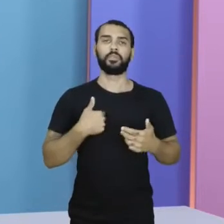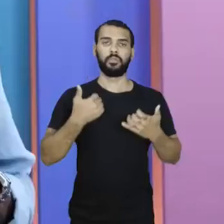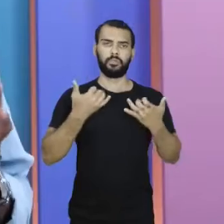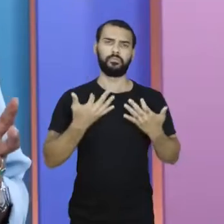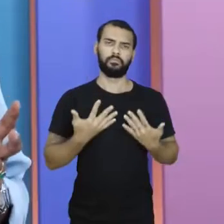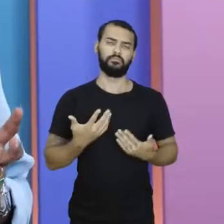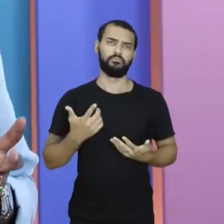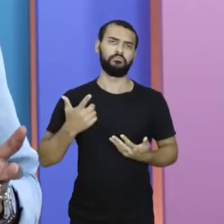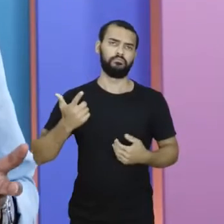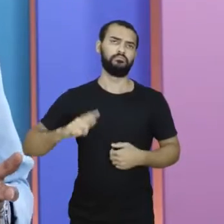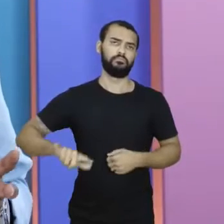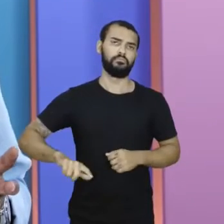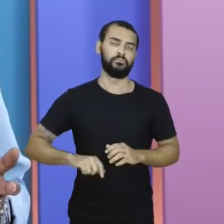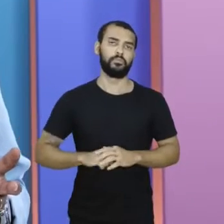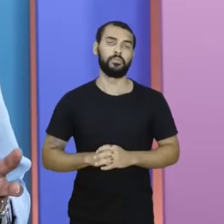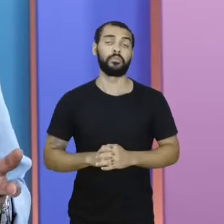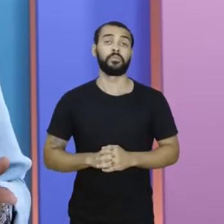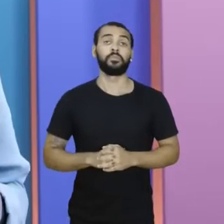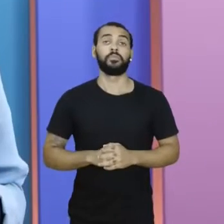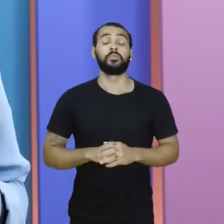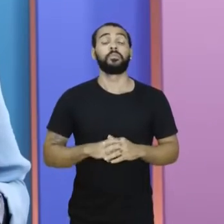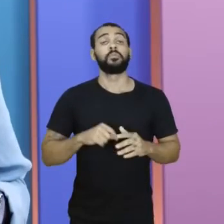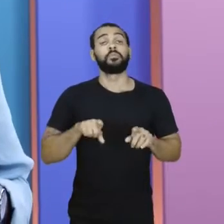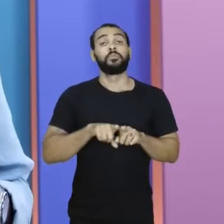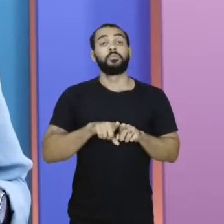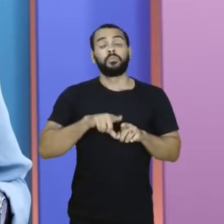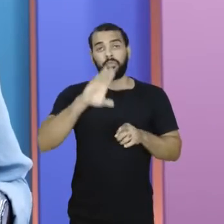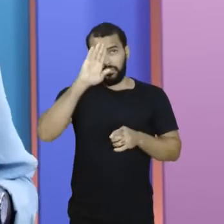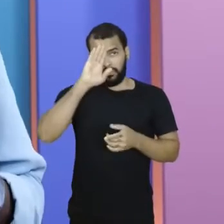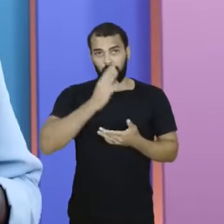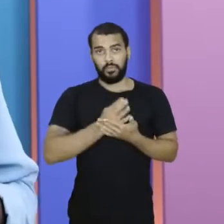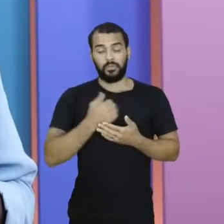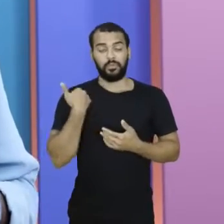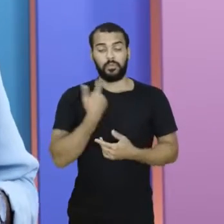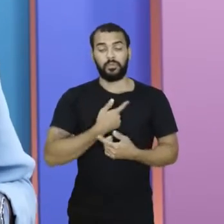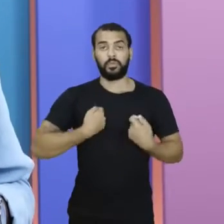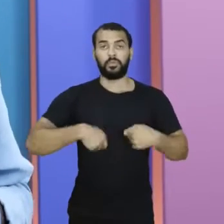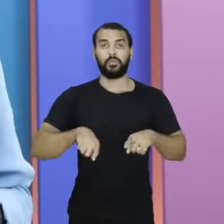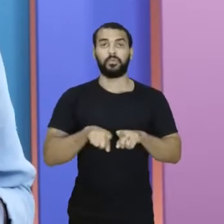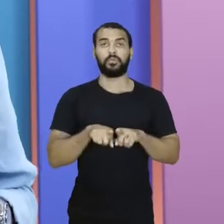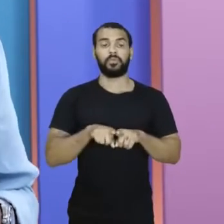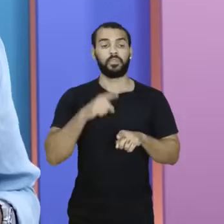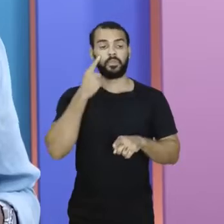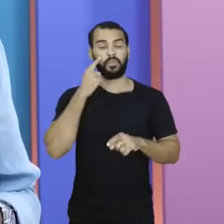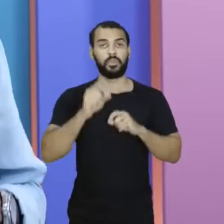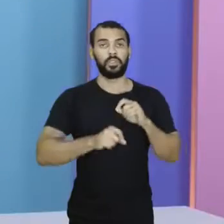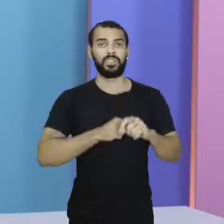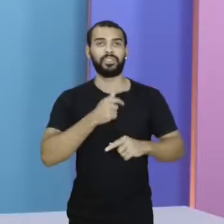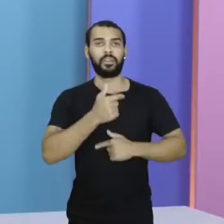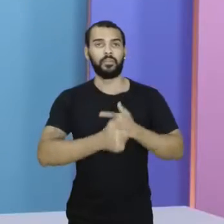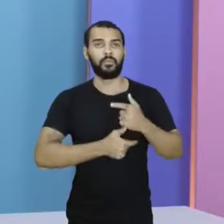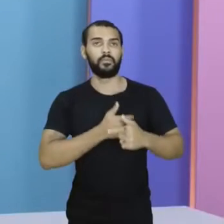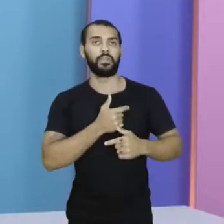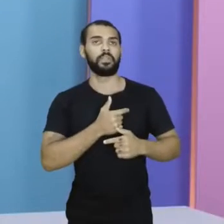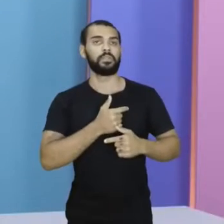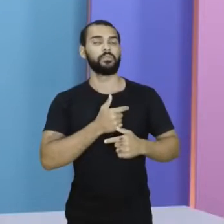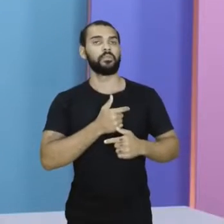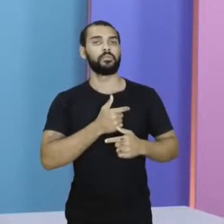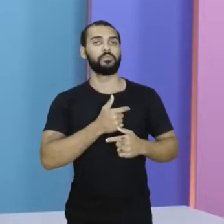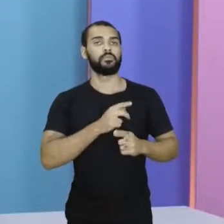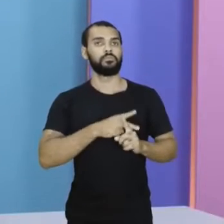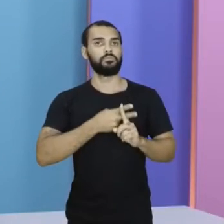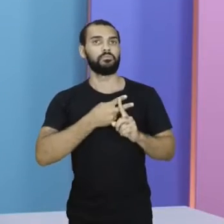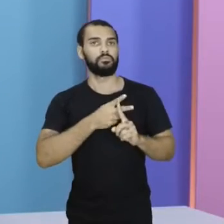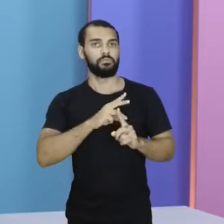muito. E acredito que a gente também tem que vencer as duplas e triplas jornadas de trabalho. Mulheres que